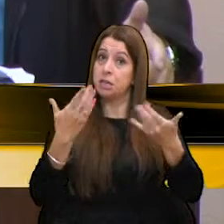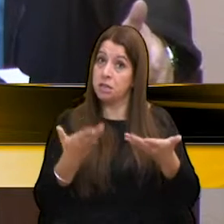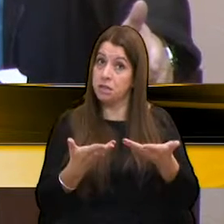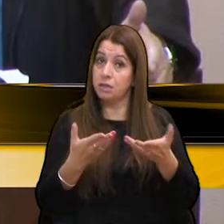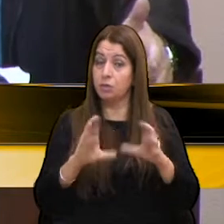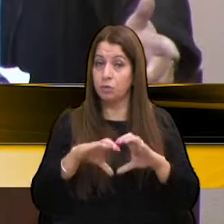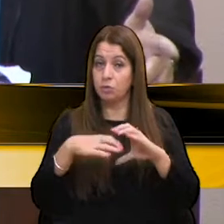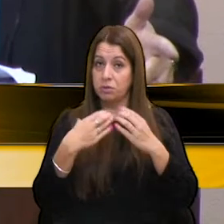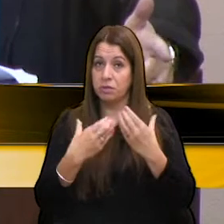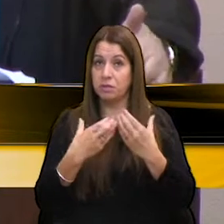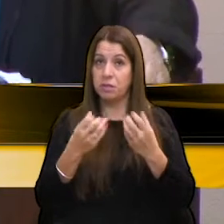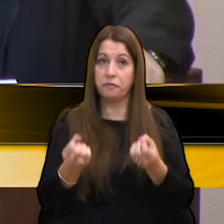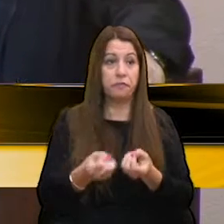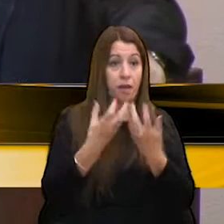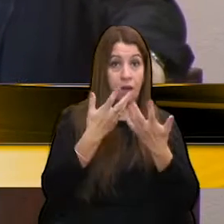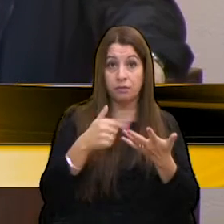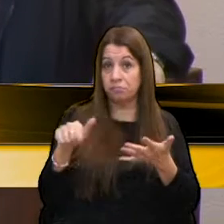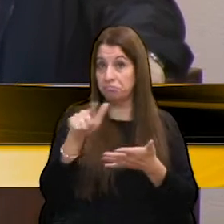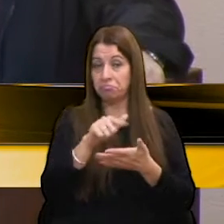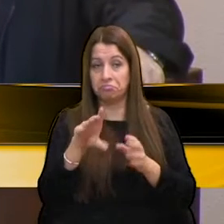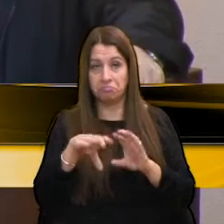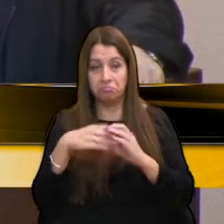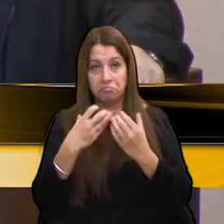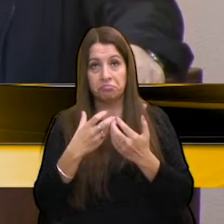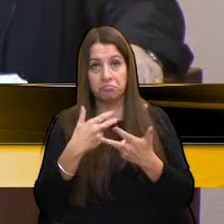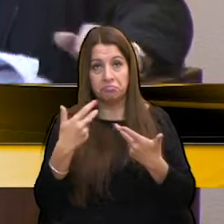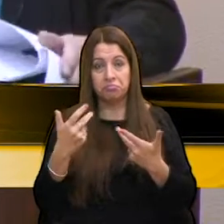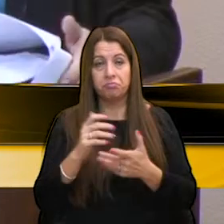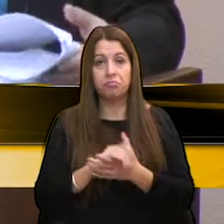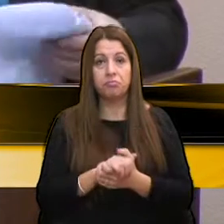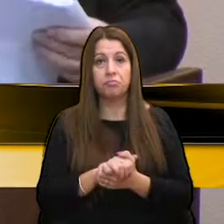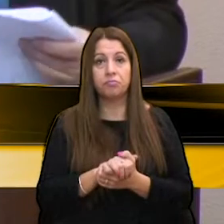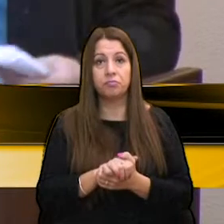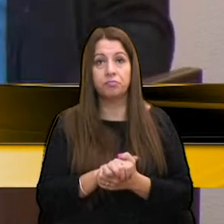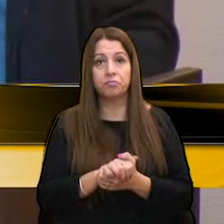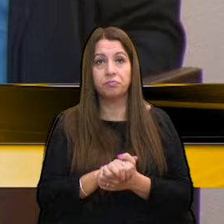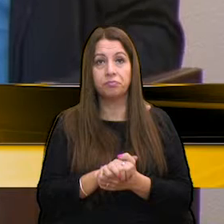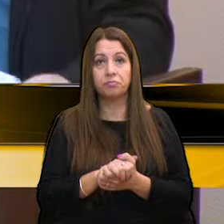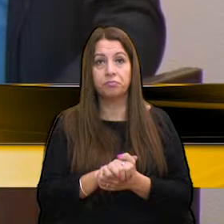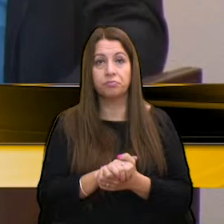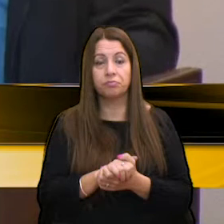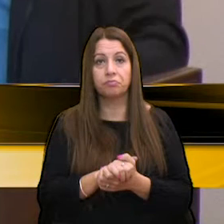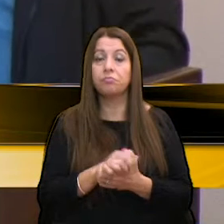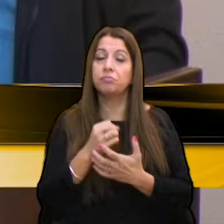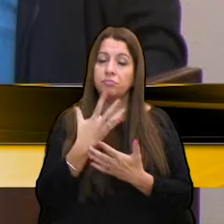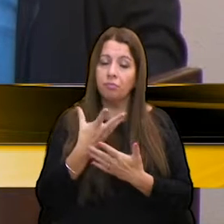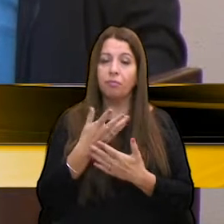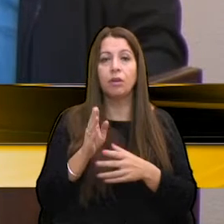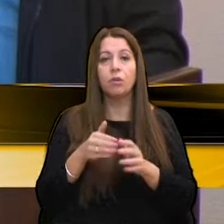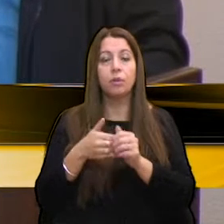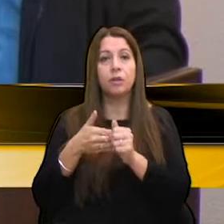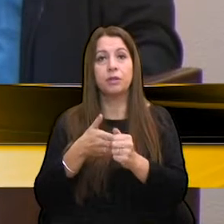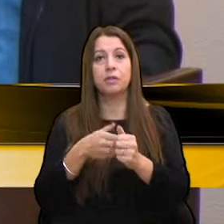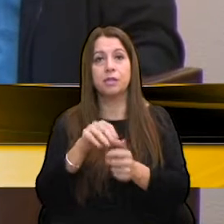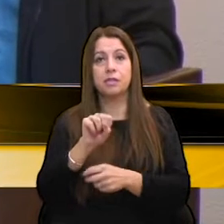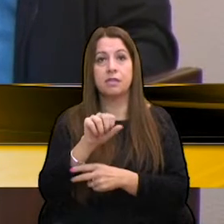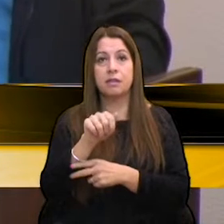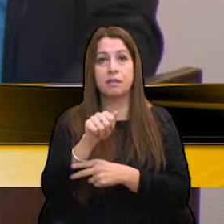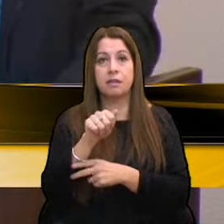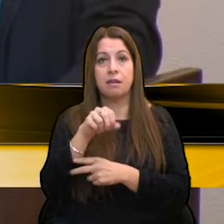Aniversários da comunidade, festinhas da comunidade, assim por diante. Bom, qual a orientação no